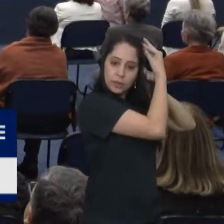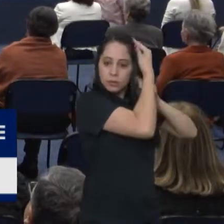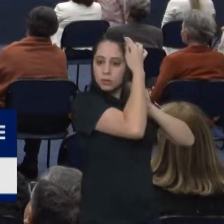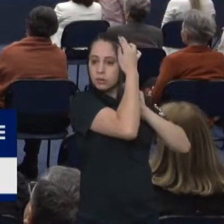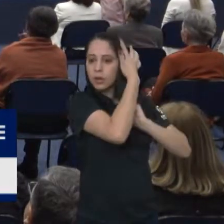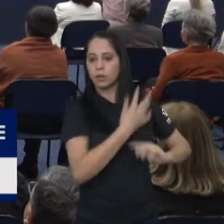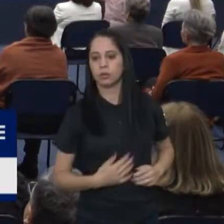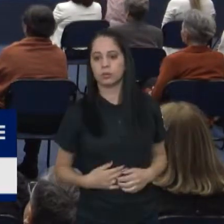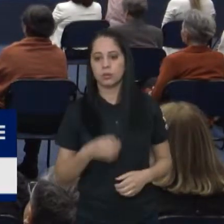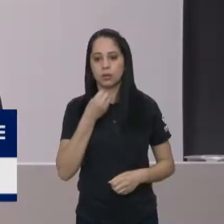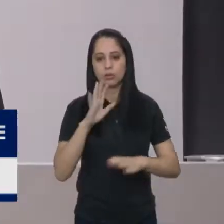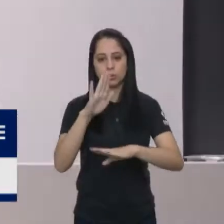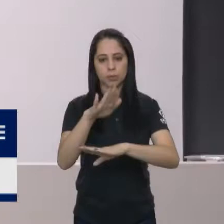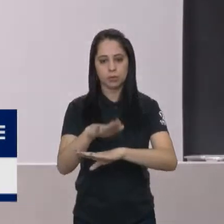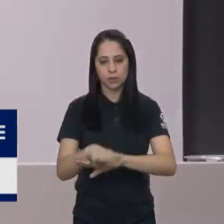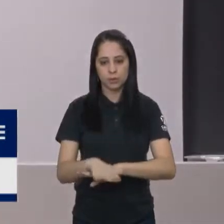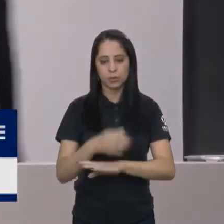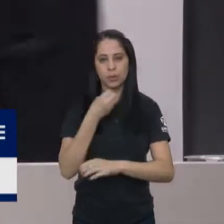Boa noite a todos.